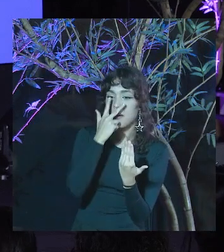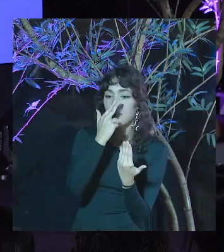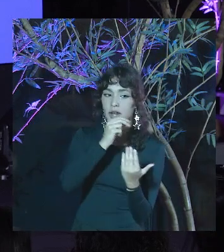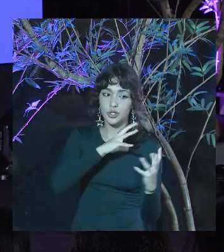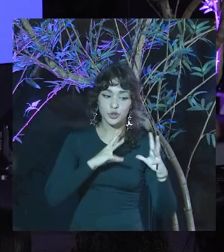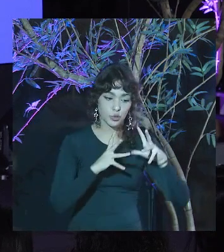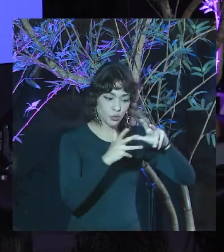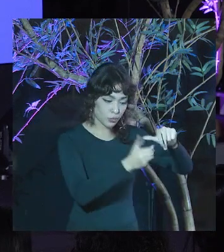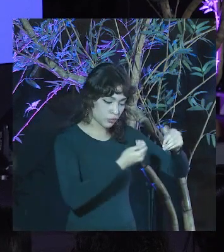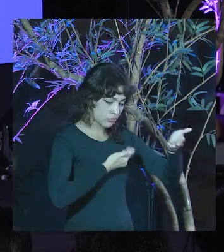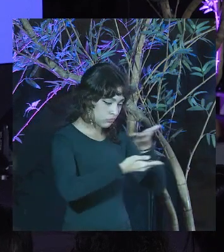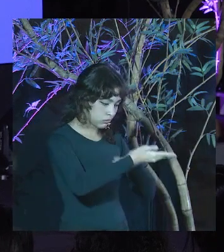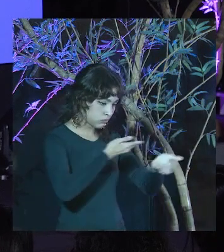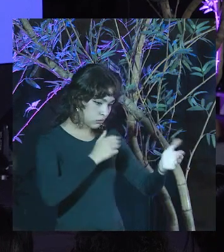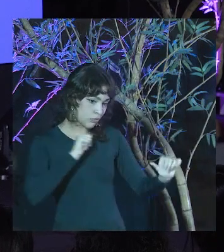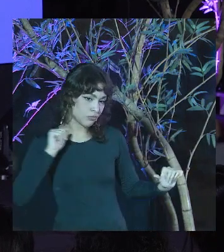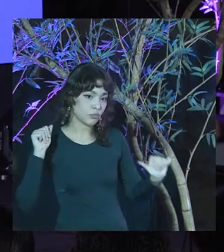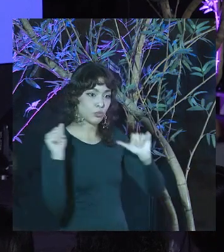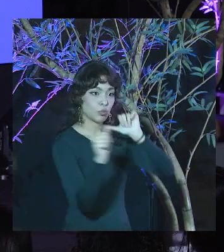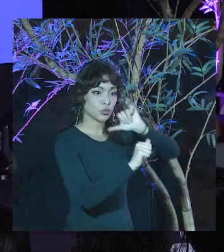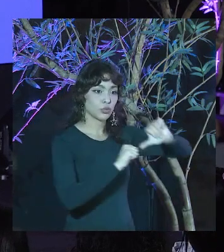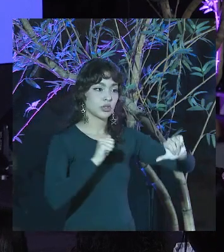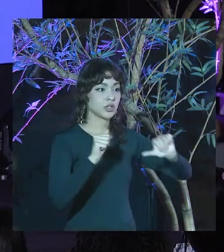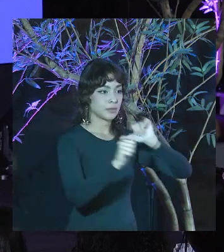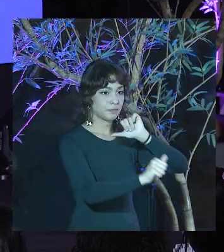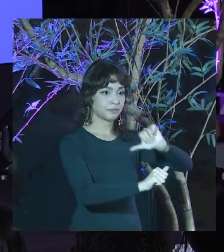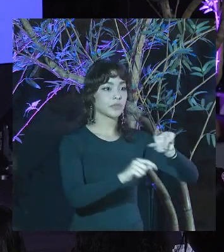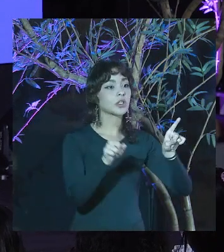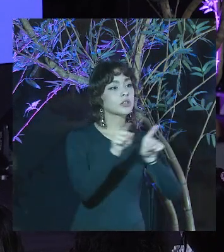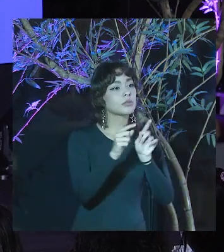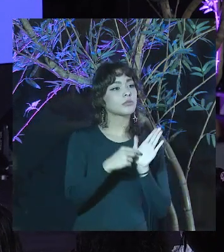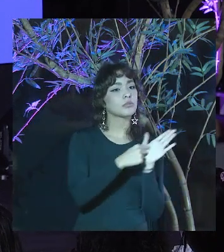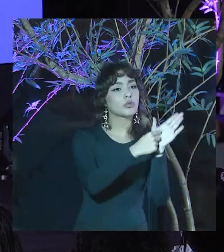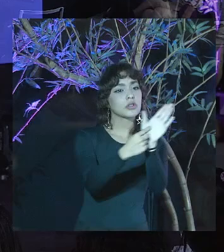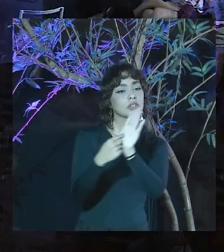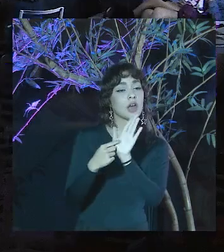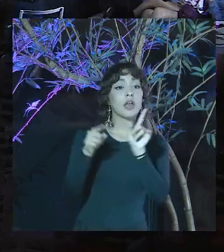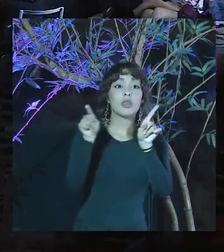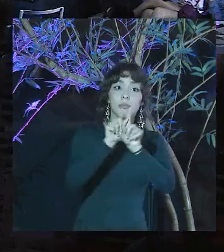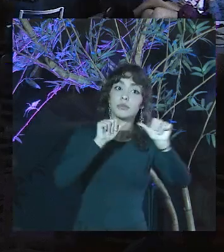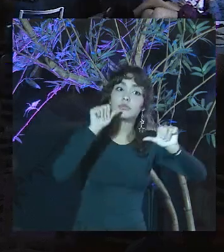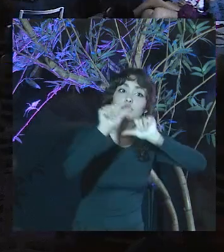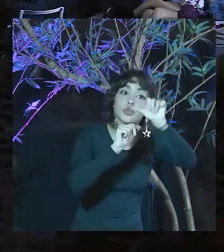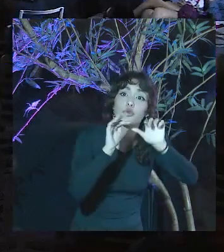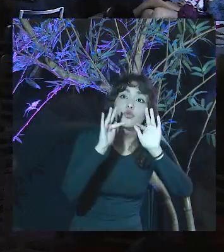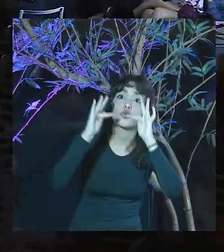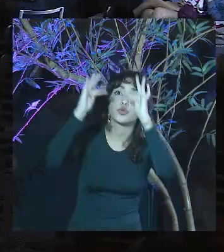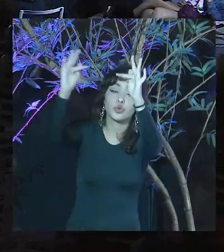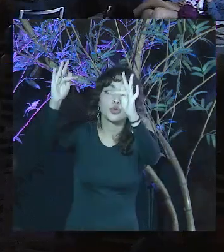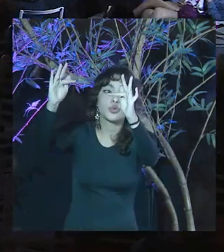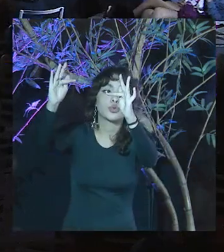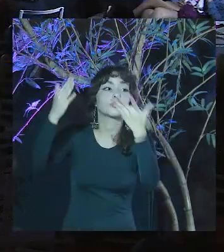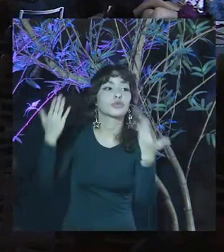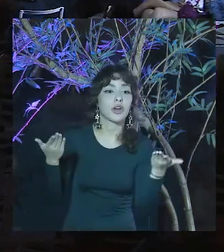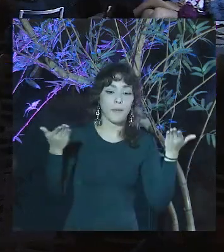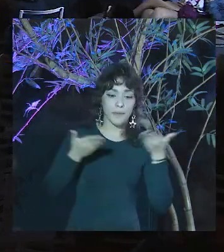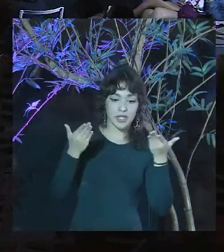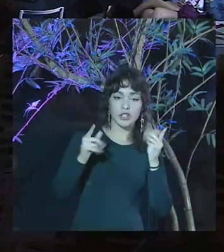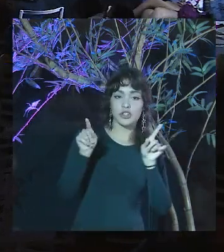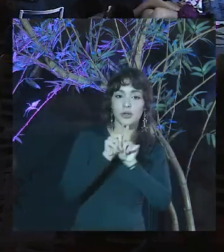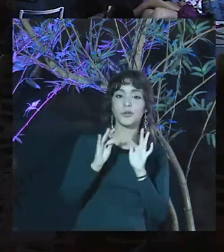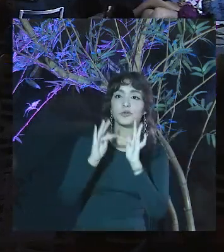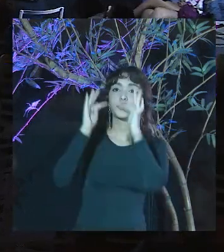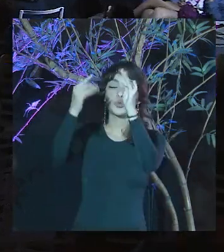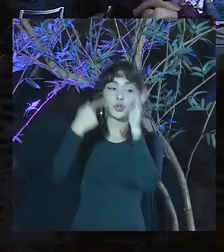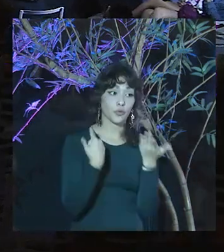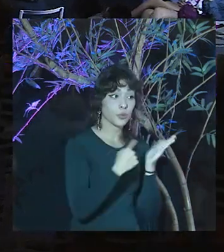no presente. E vou mostrar para vocês aqui que isso também molda o futuro, exatamente pelo que a gente está vivendo nesse momento. Eu vou